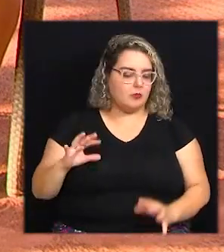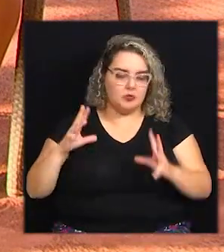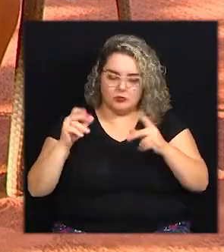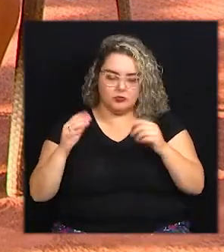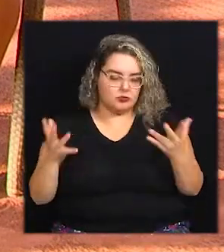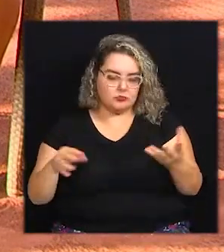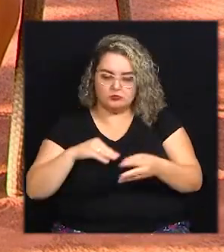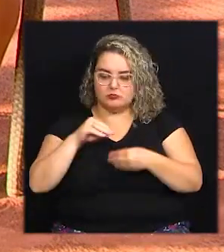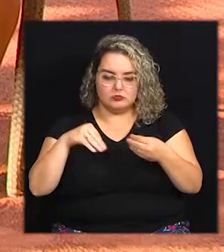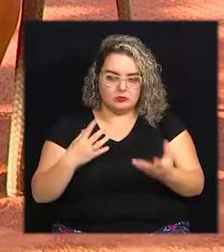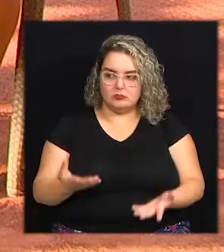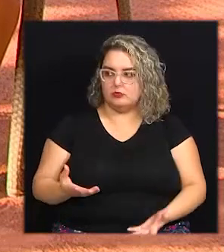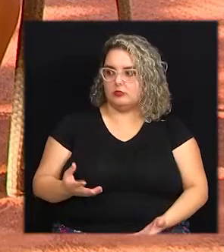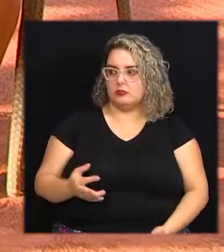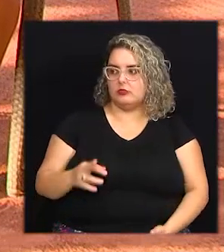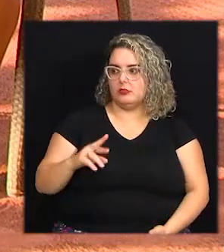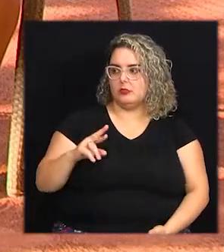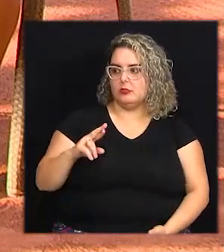pop, tudo.